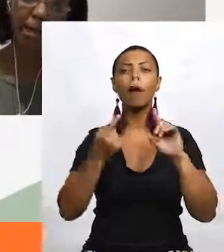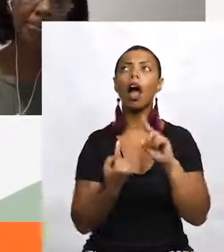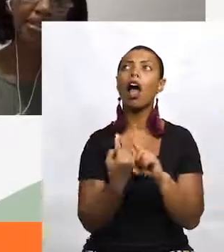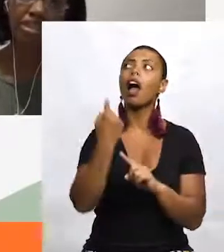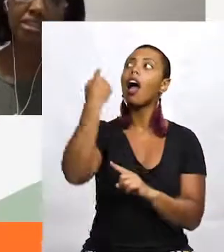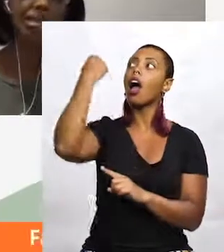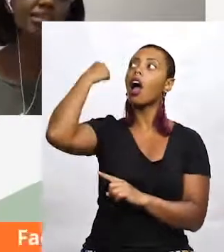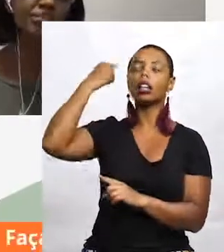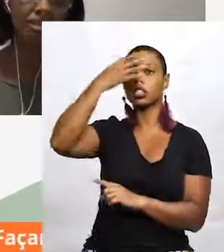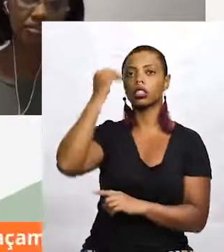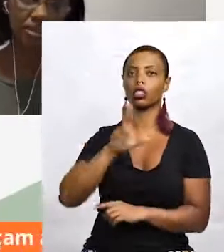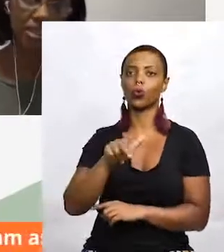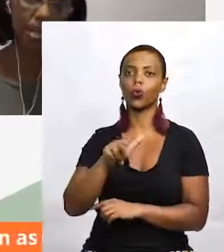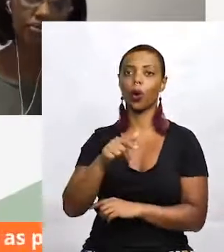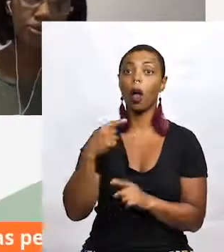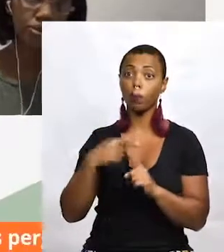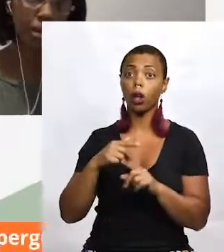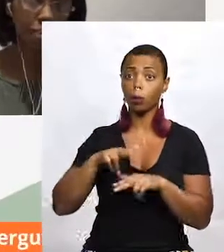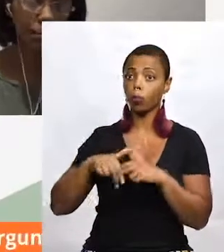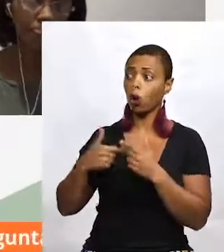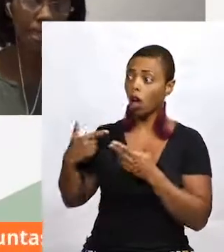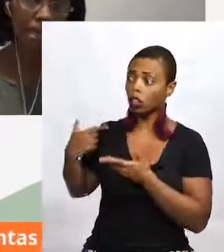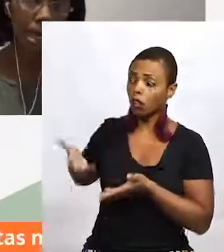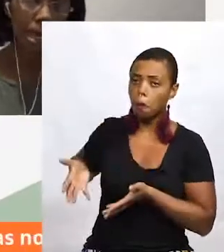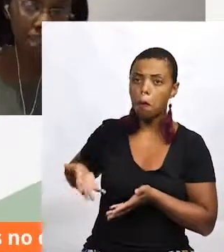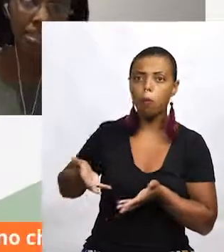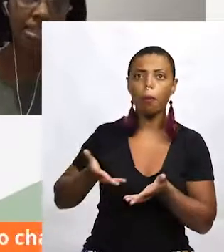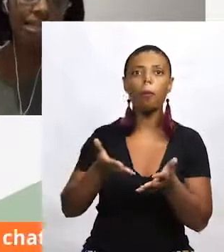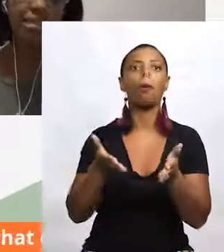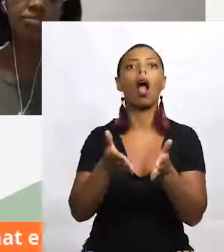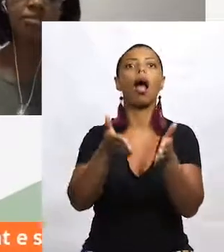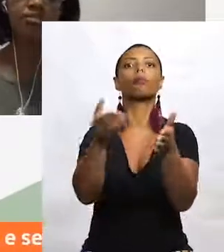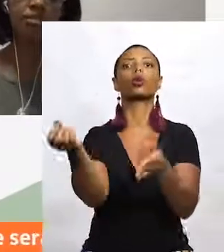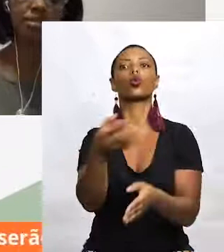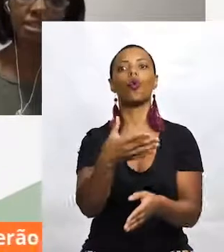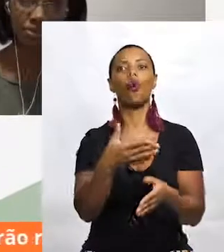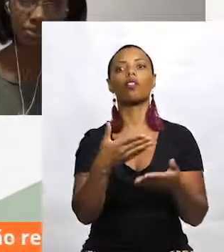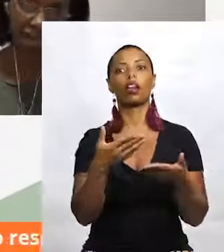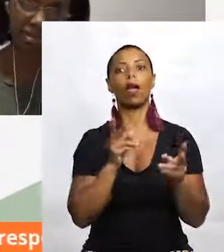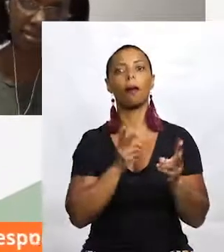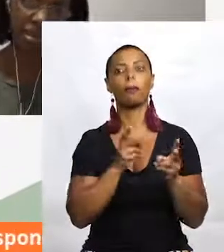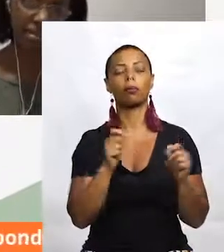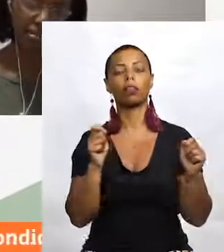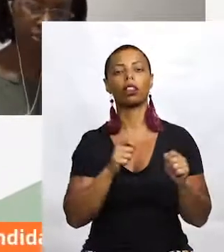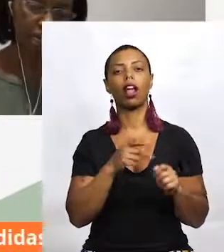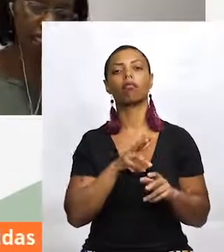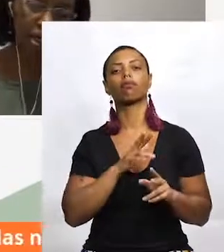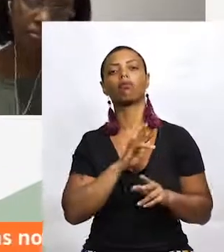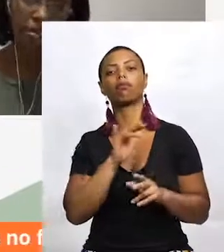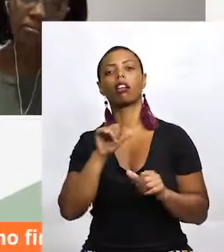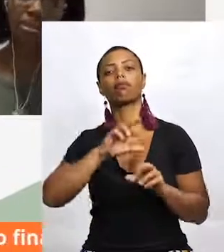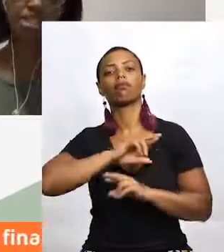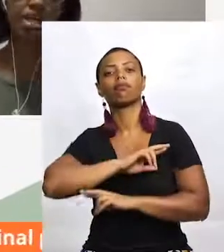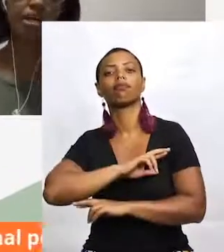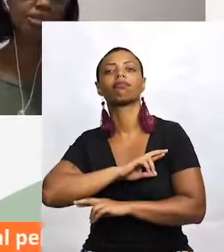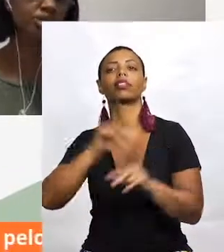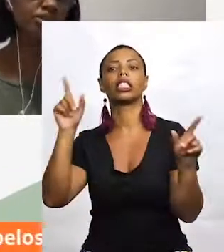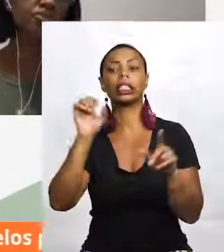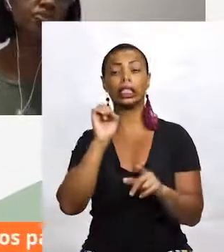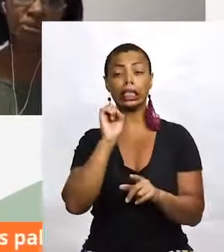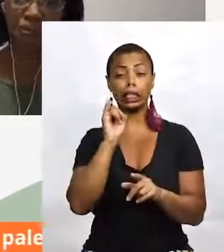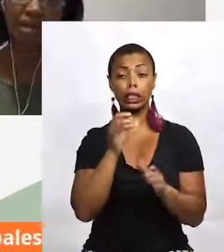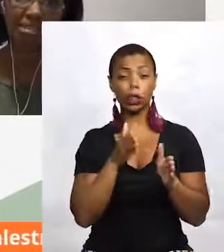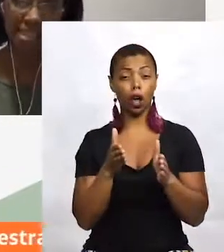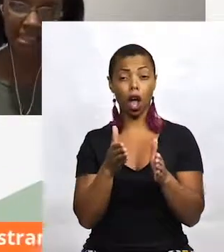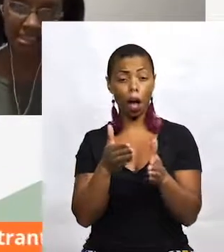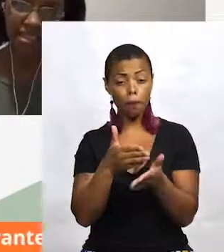background, porque é a partir dele que você vai trilhar um novo caminho e é a partir dele que você vai fazer diferença. Se no meio do caminho você achar que a